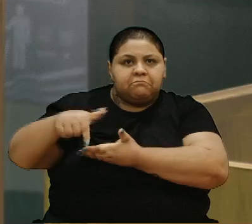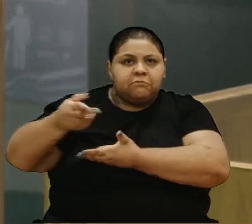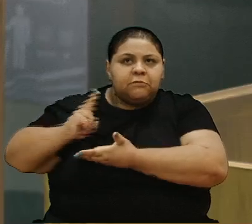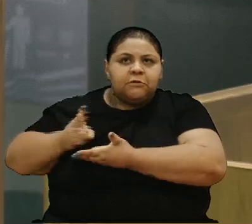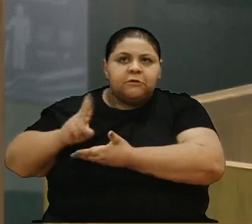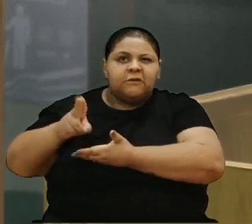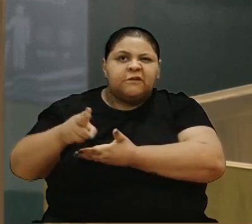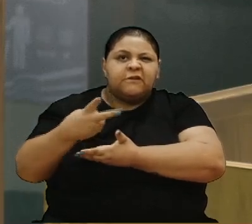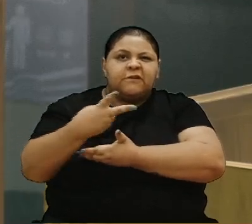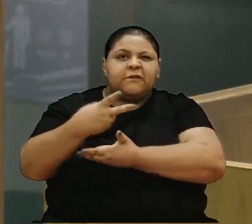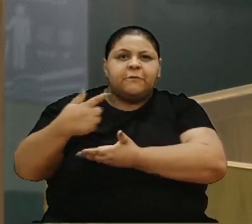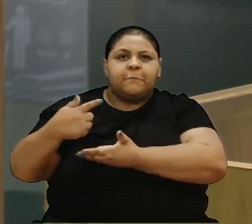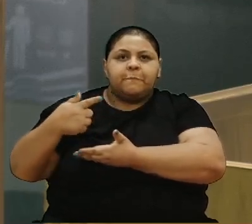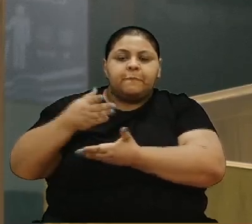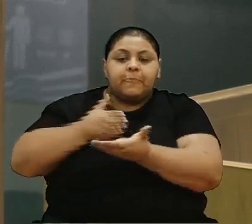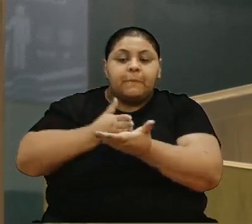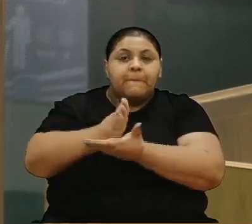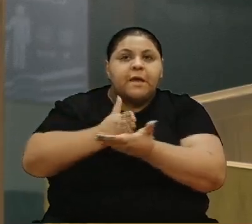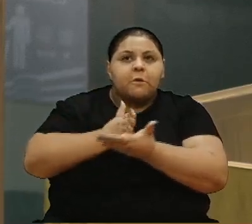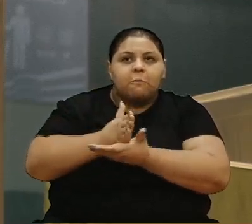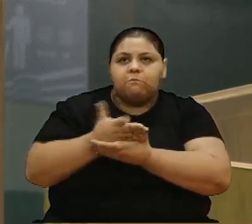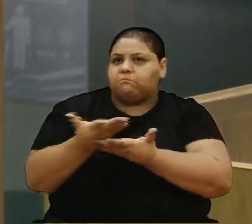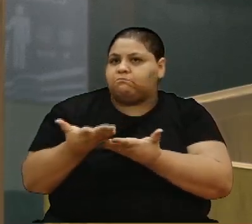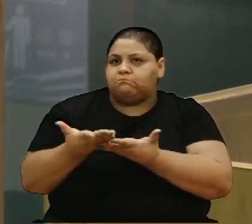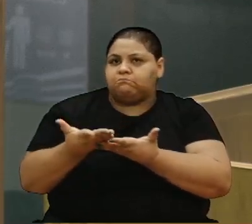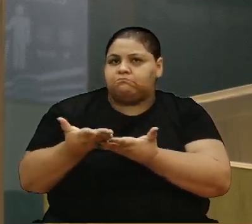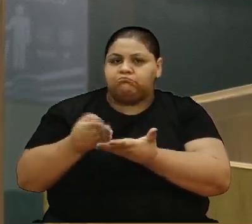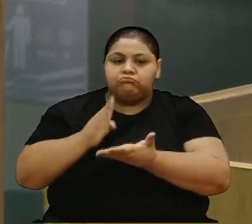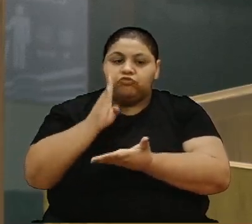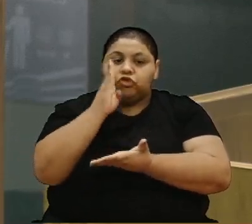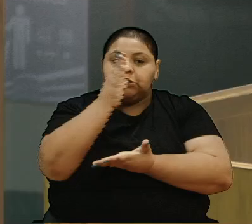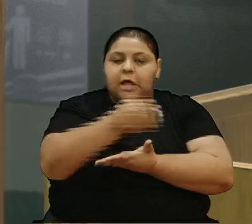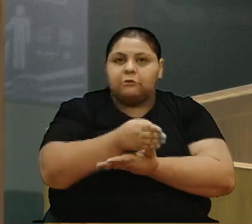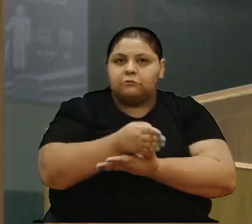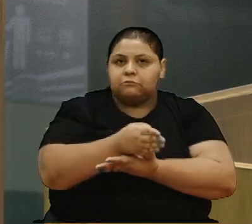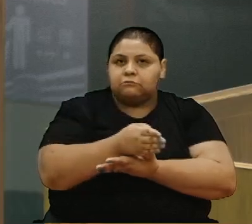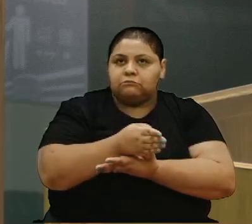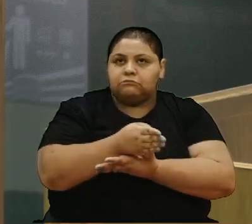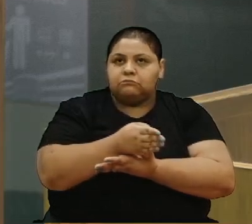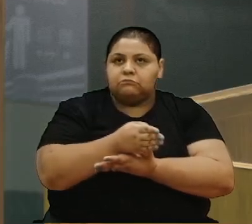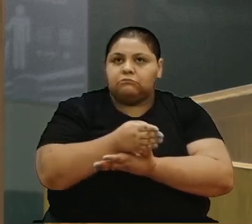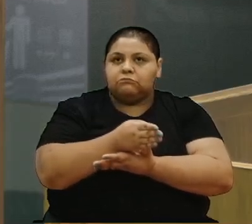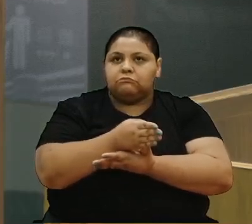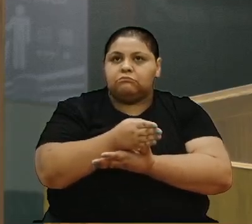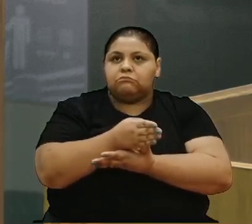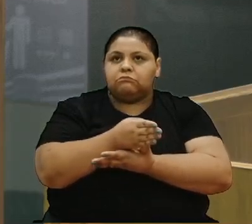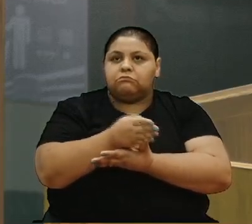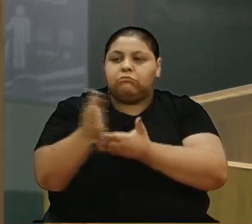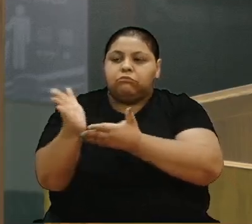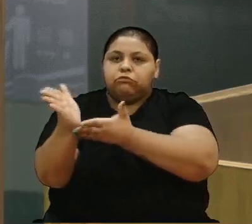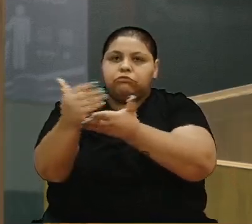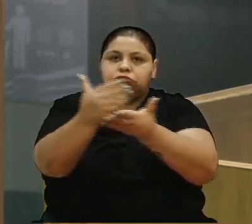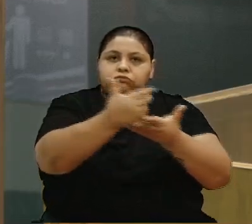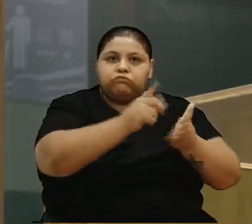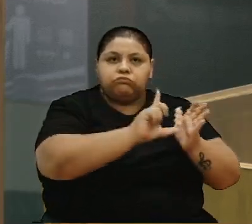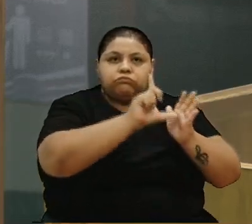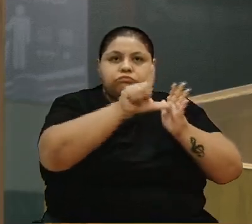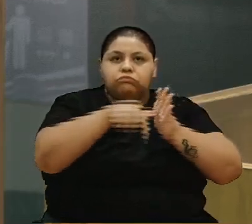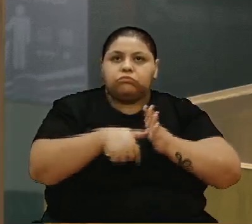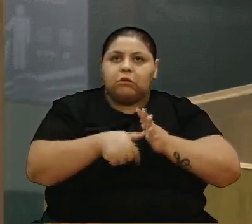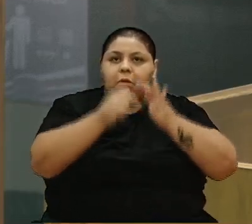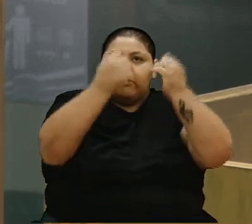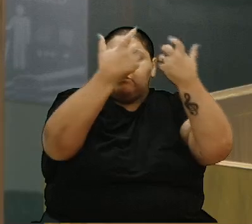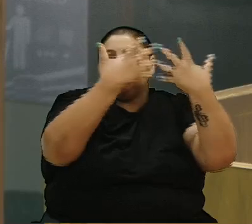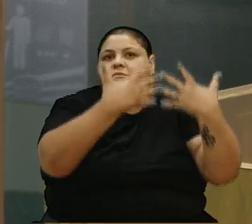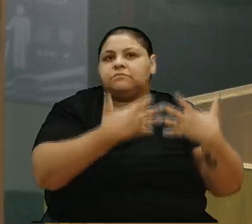lá, 27,5, tá? Direto, tá? Na fonte, recolhido, e depois tu vai ter que